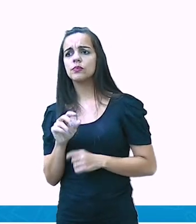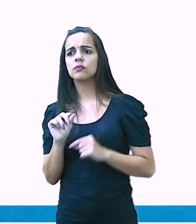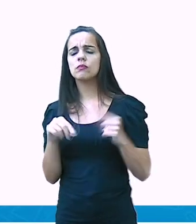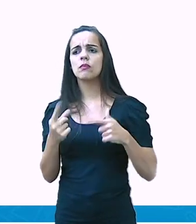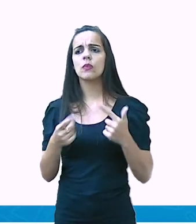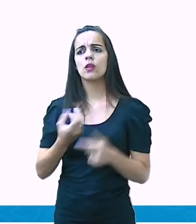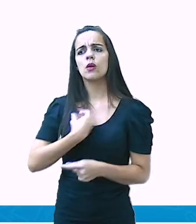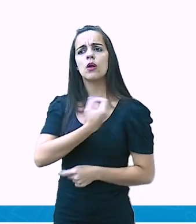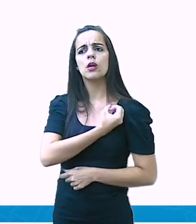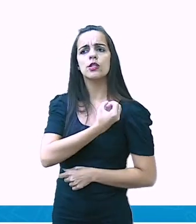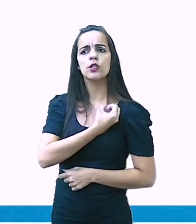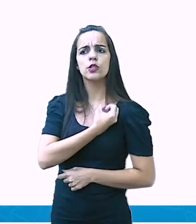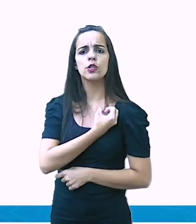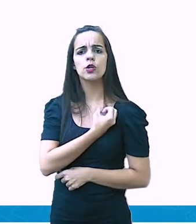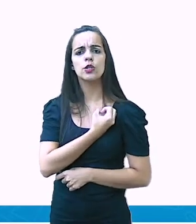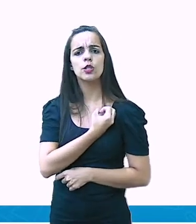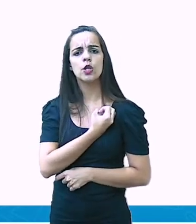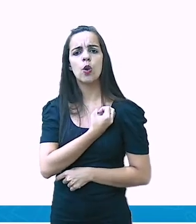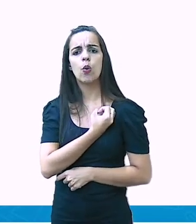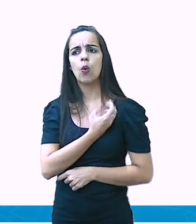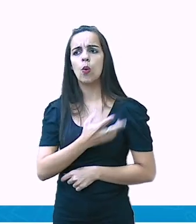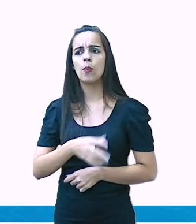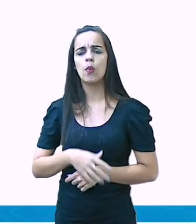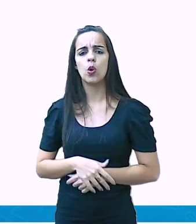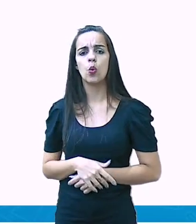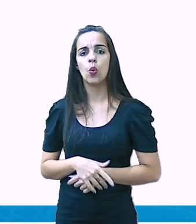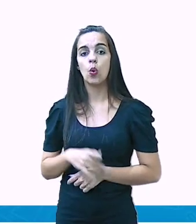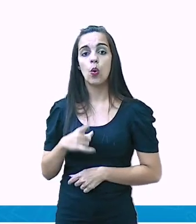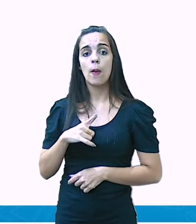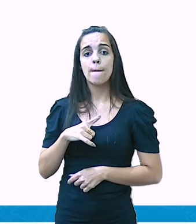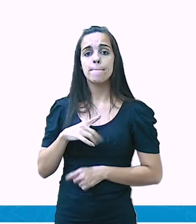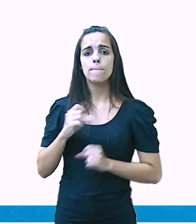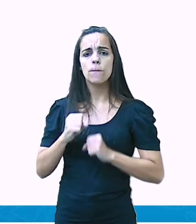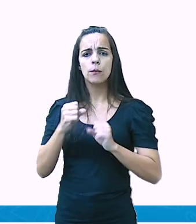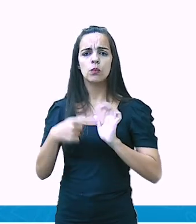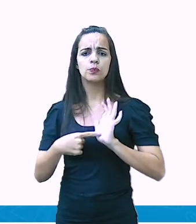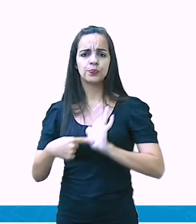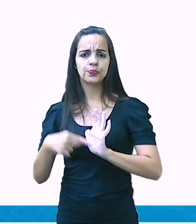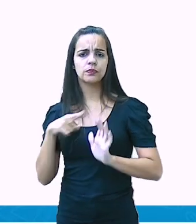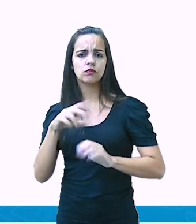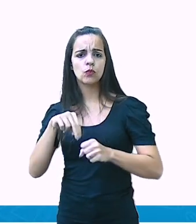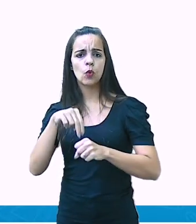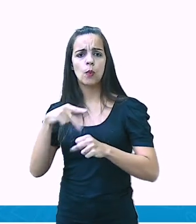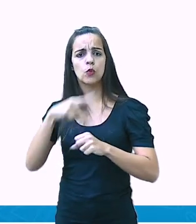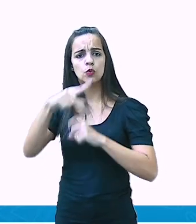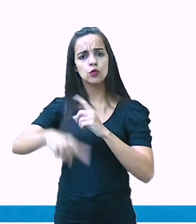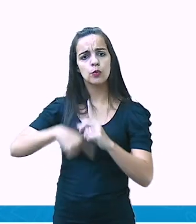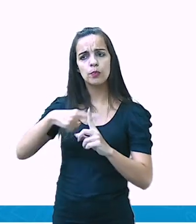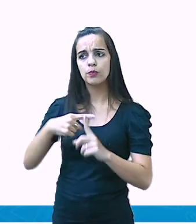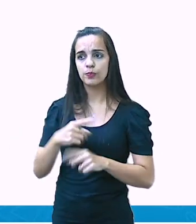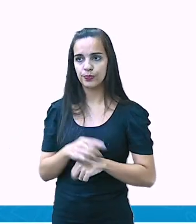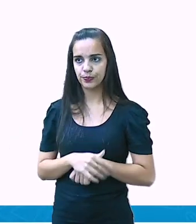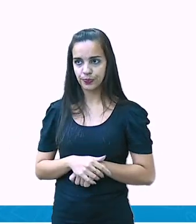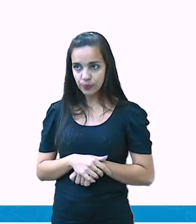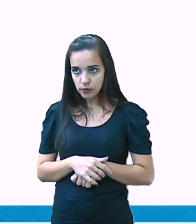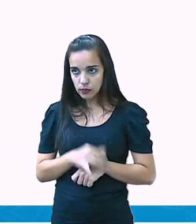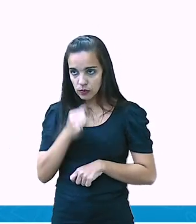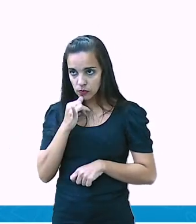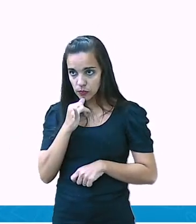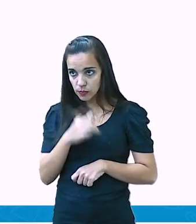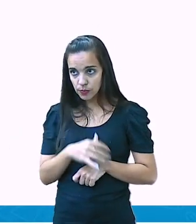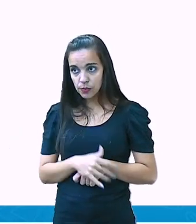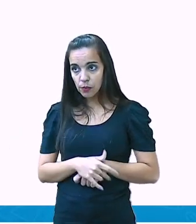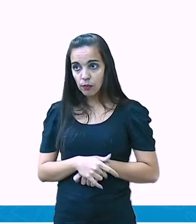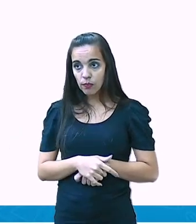prótons pode ser chamado de número atômico. Então, esta equação, ela também pode ser assim representada.